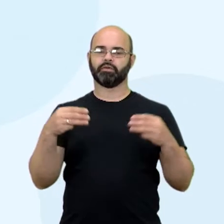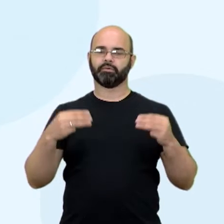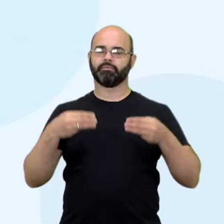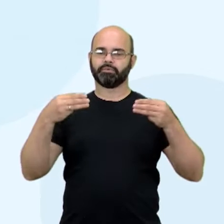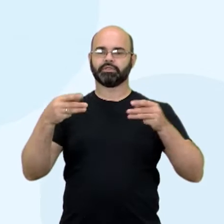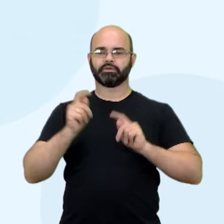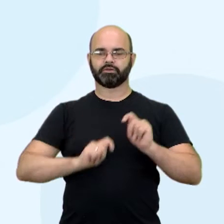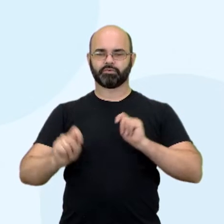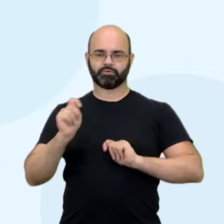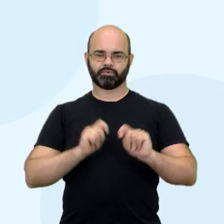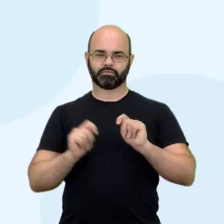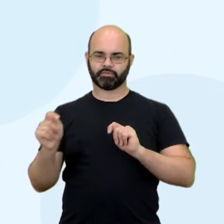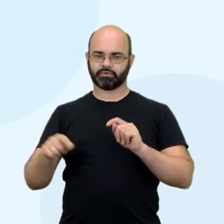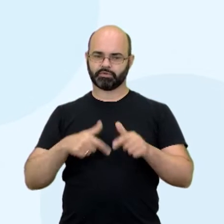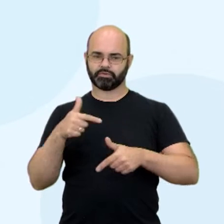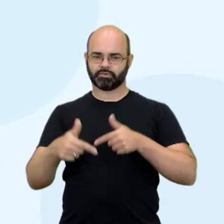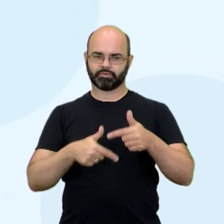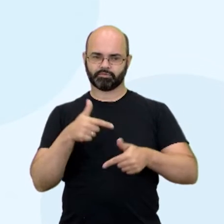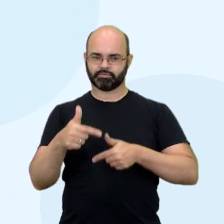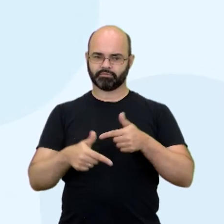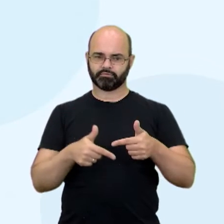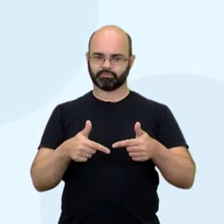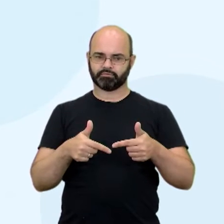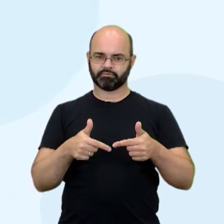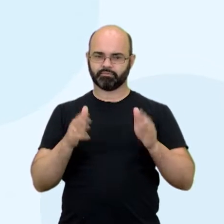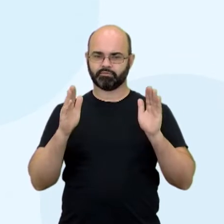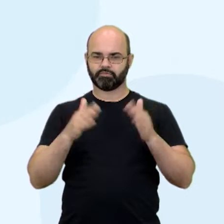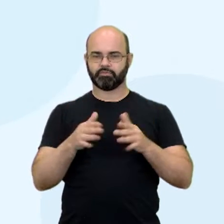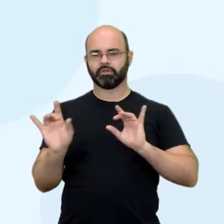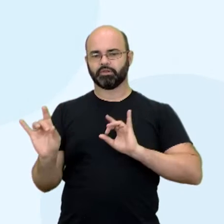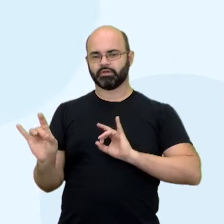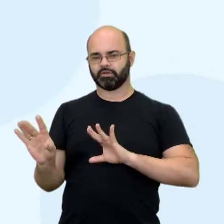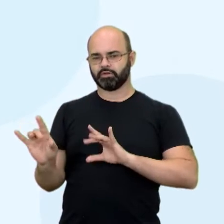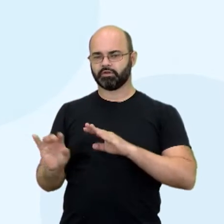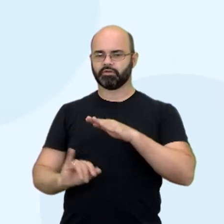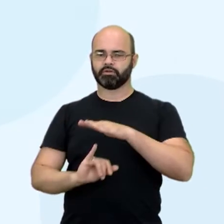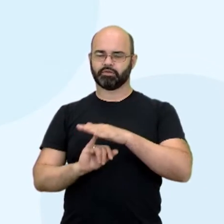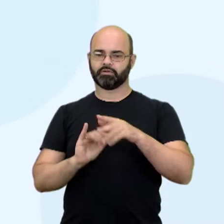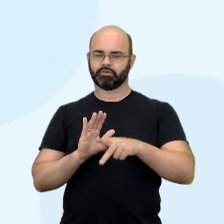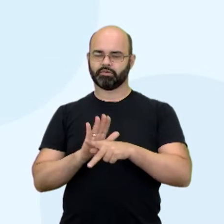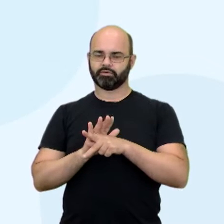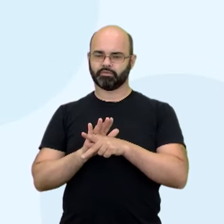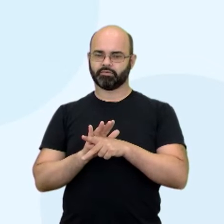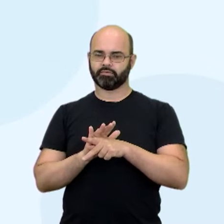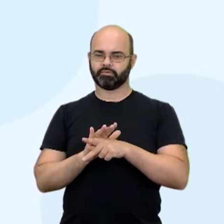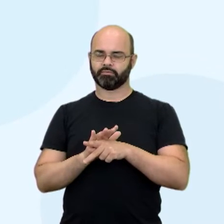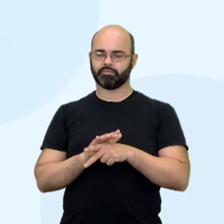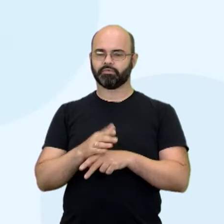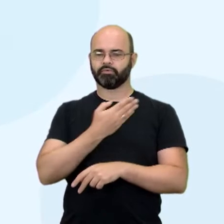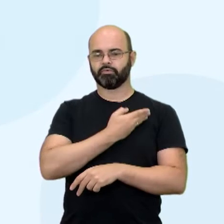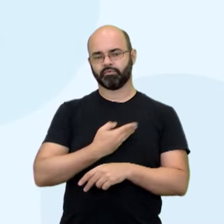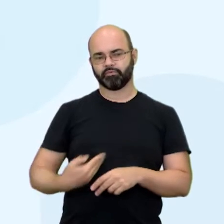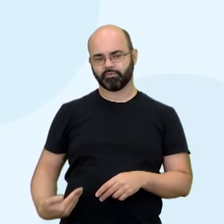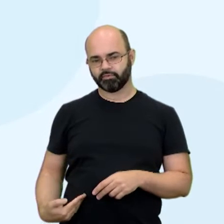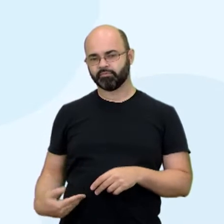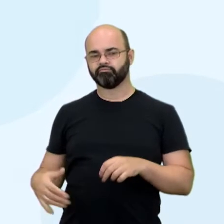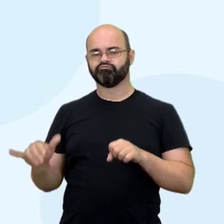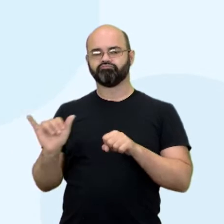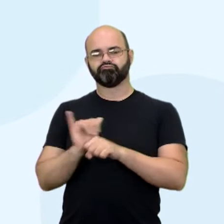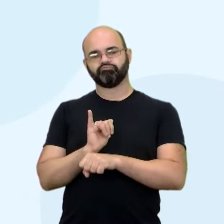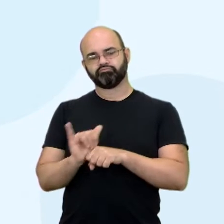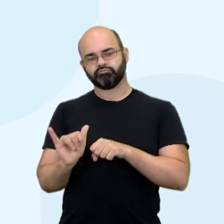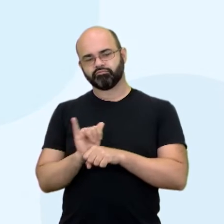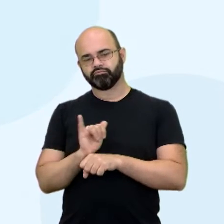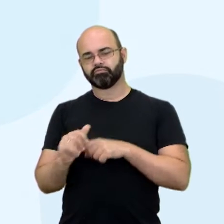suporte técnico e institucional às ações governamentais para a formulação e reformulação de